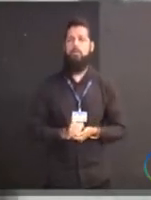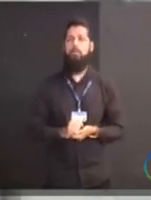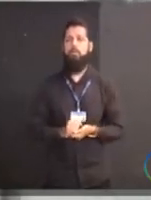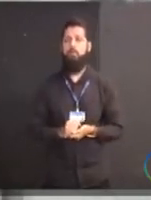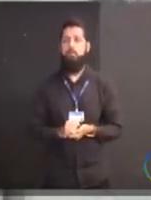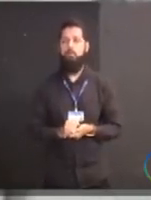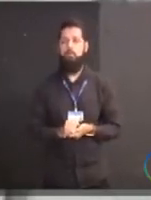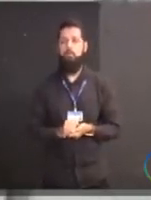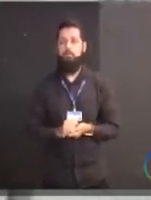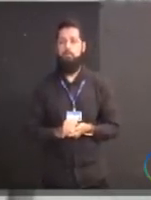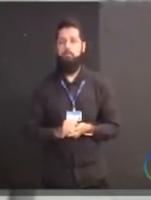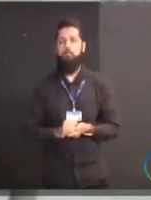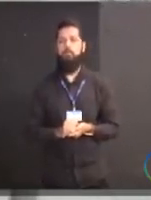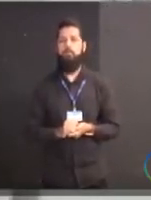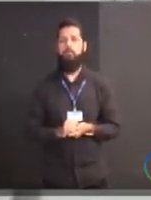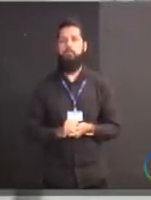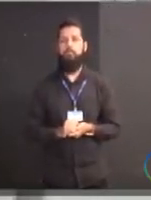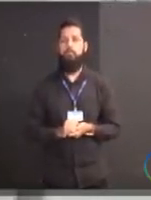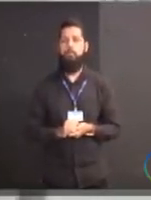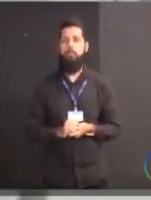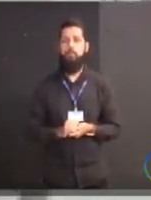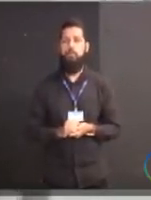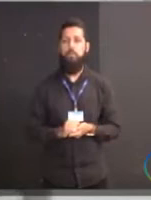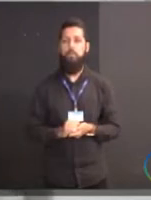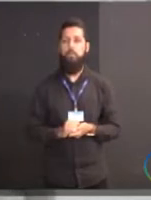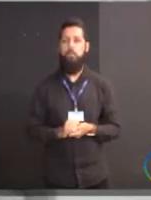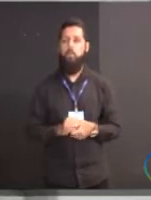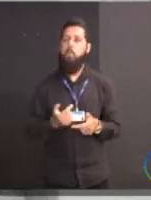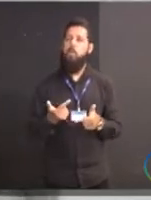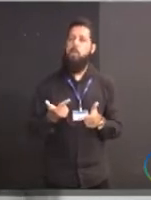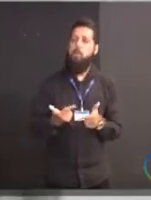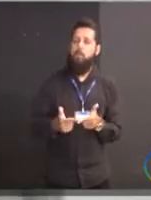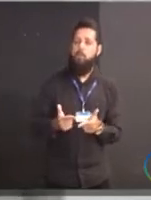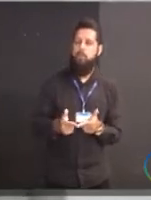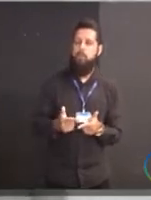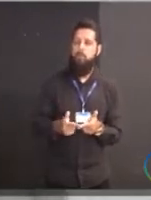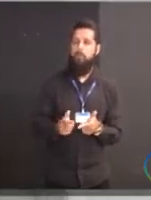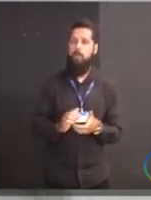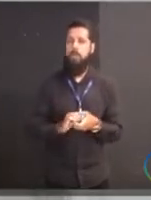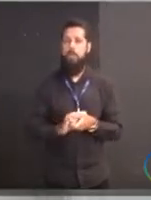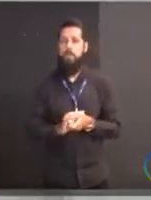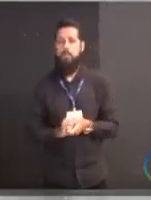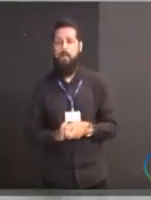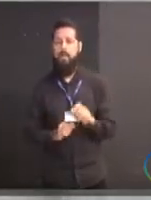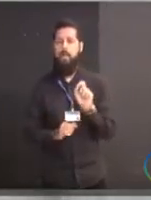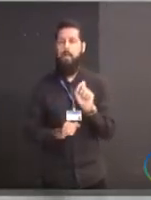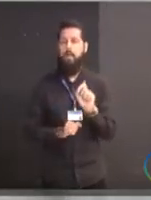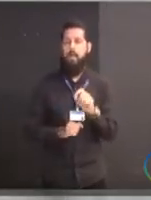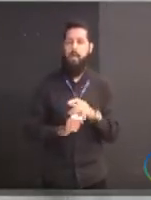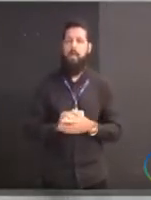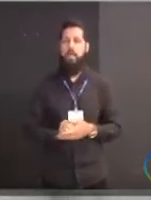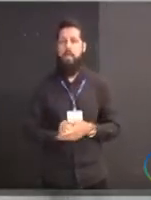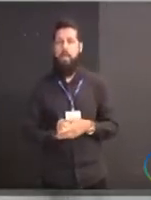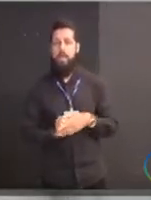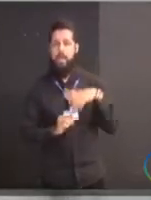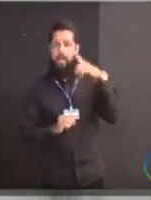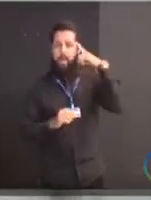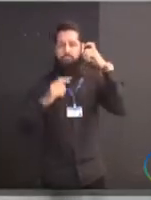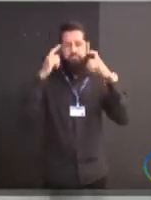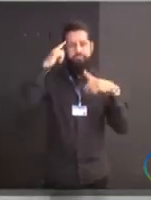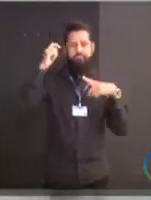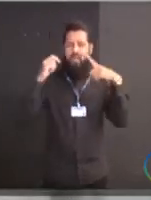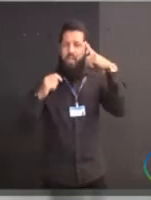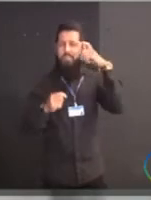preocupamos com ele. É o problema da poluição das ideias cristãs